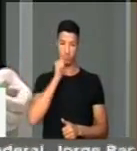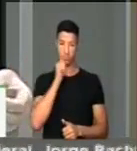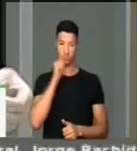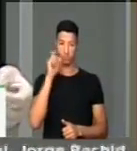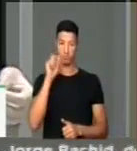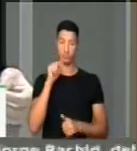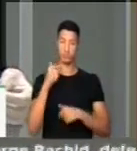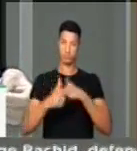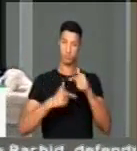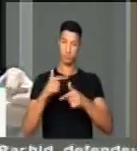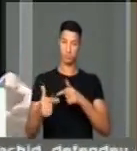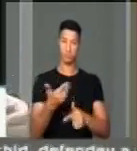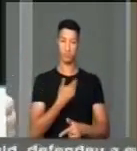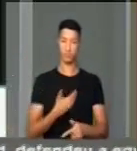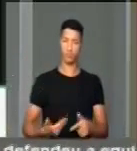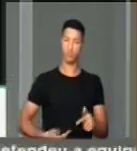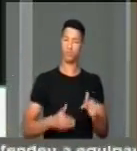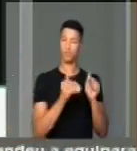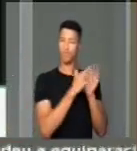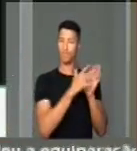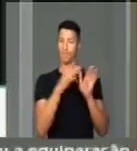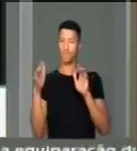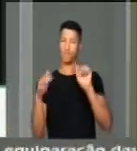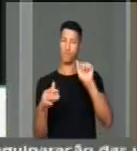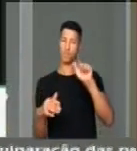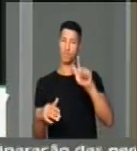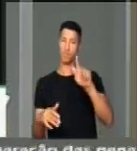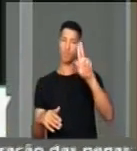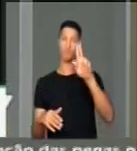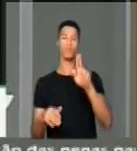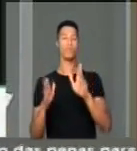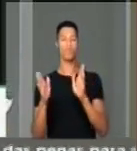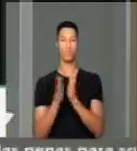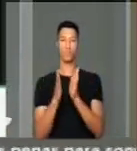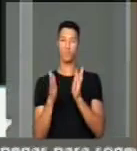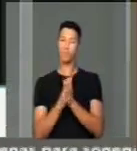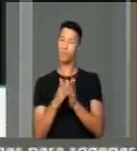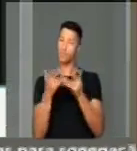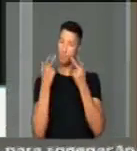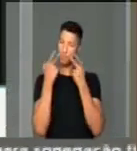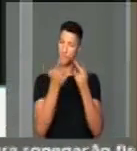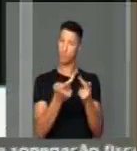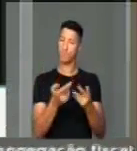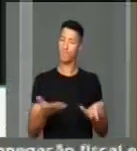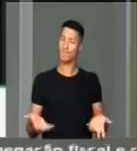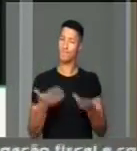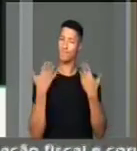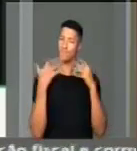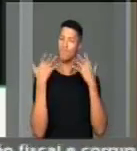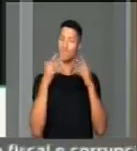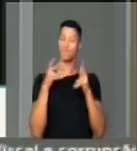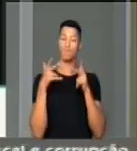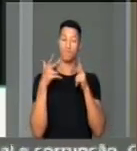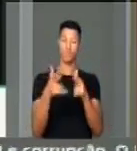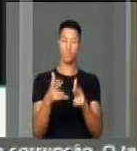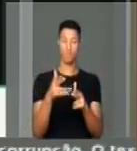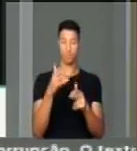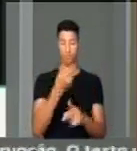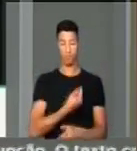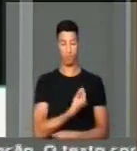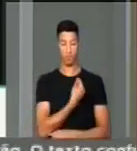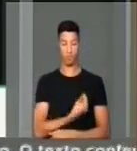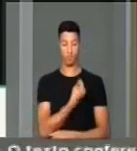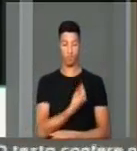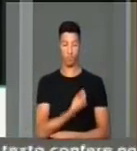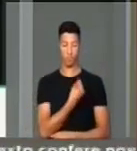é servidora pública de carreira da AGU, e deu para ver o prestígio dela com a